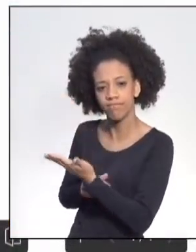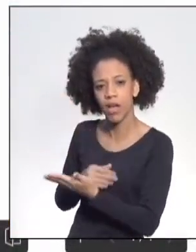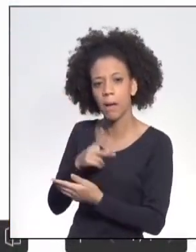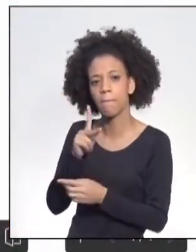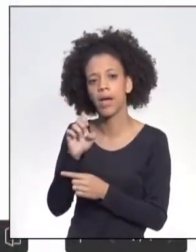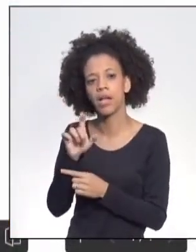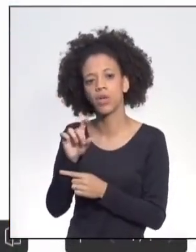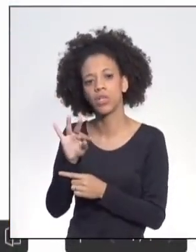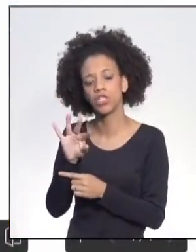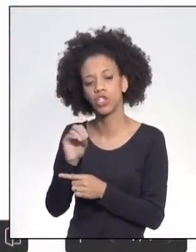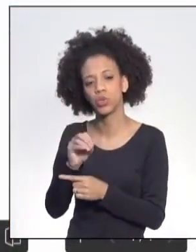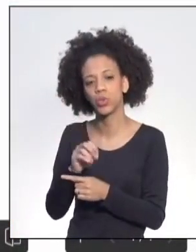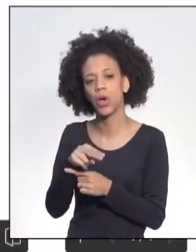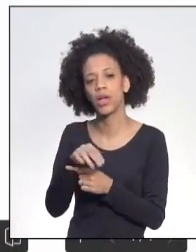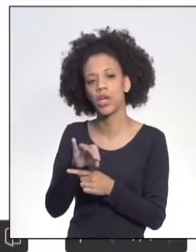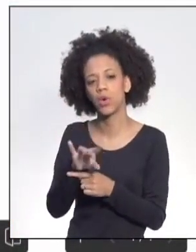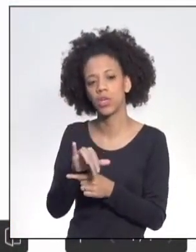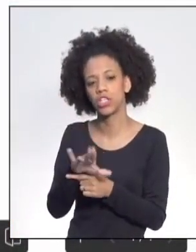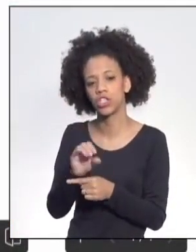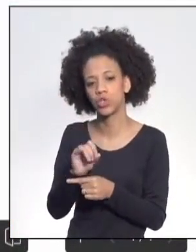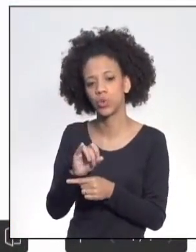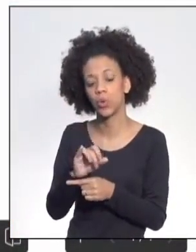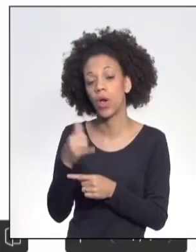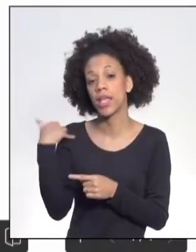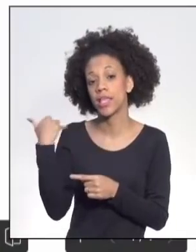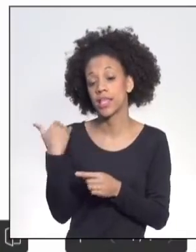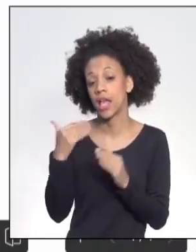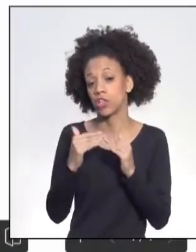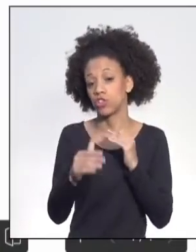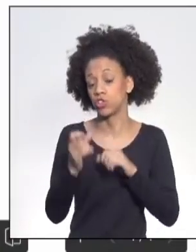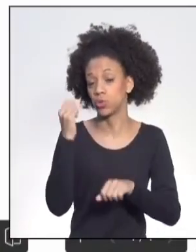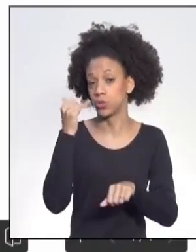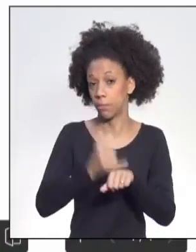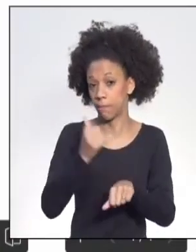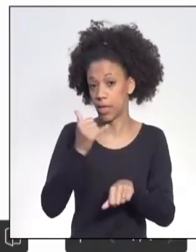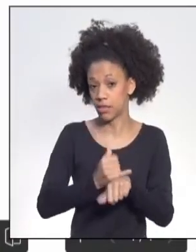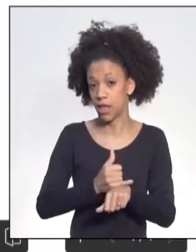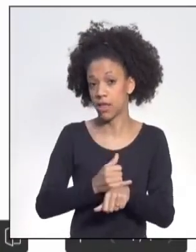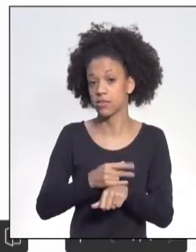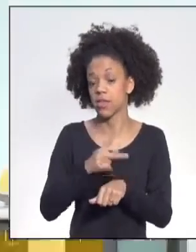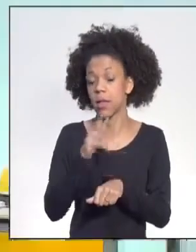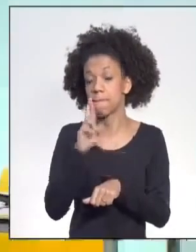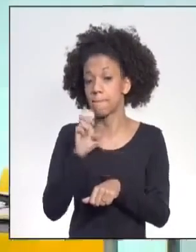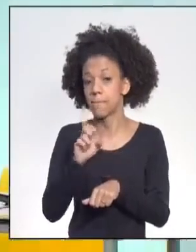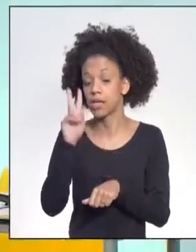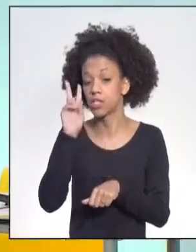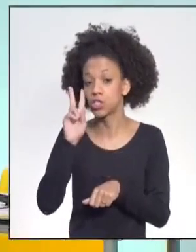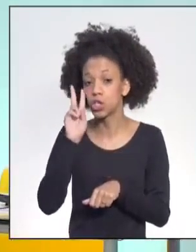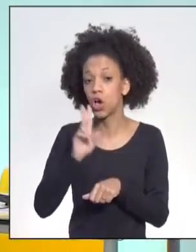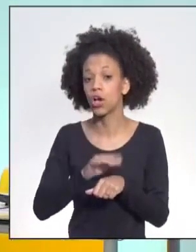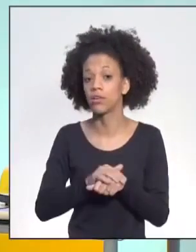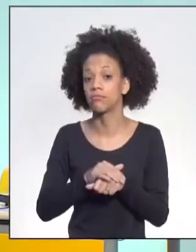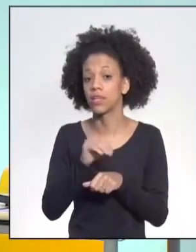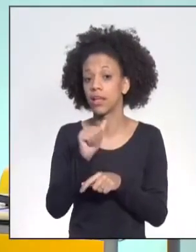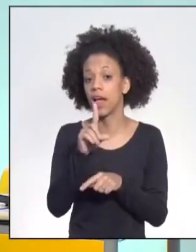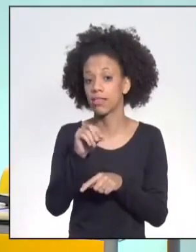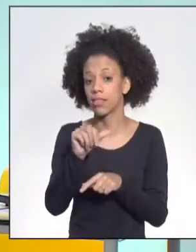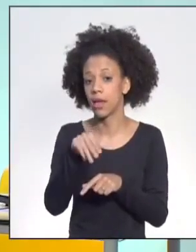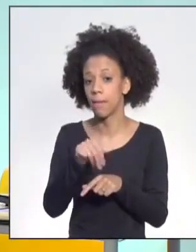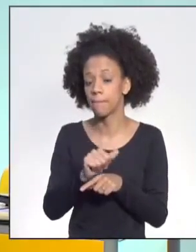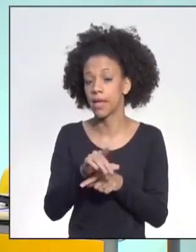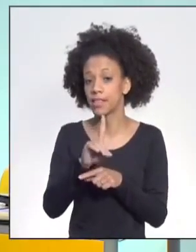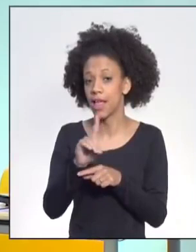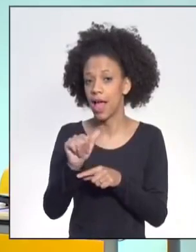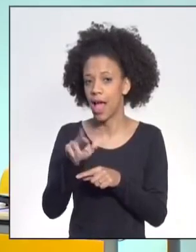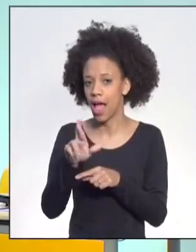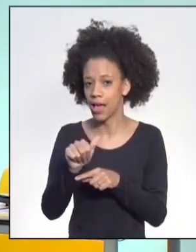dos Metais. Lembra que nós falamos sobre os períodos históricos? E a forma como os períodos históricos eles